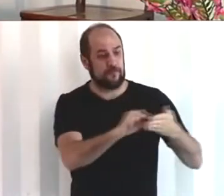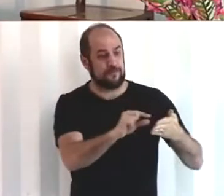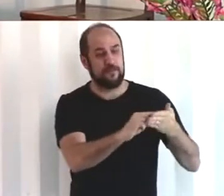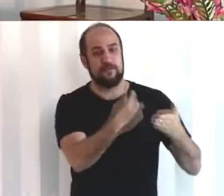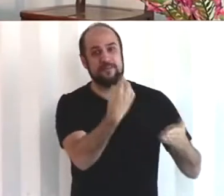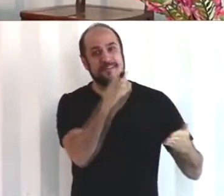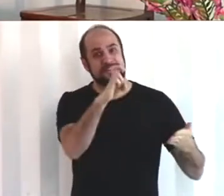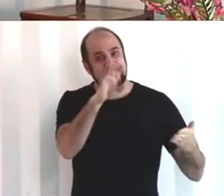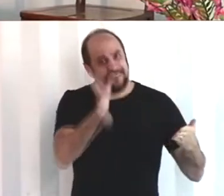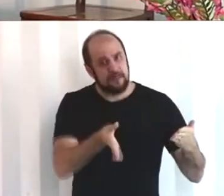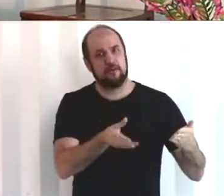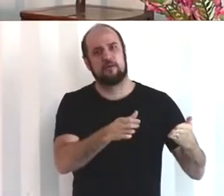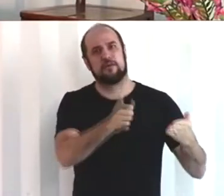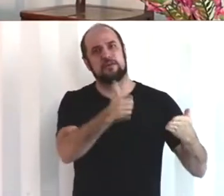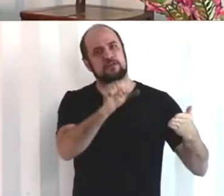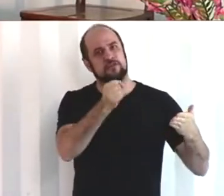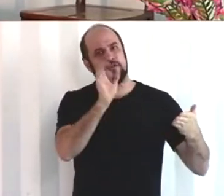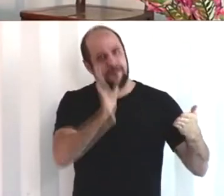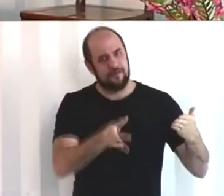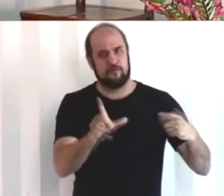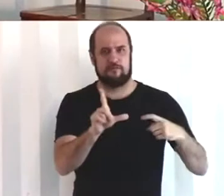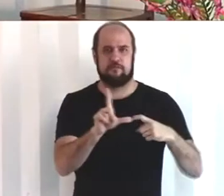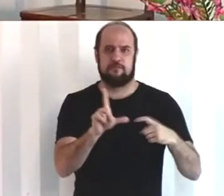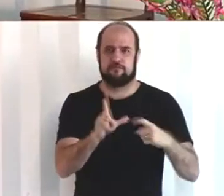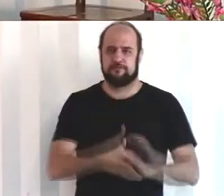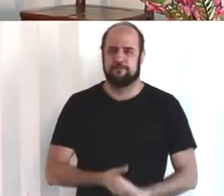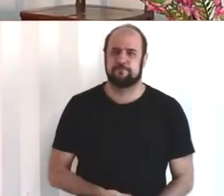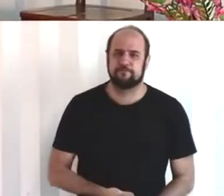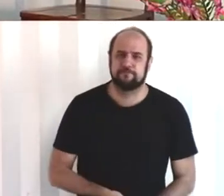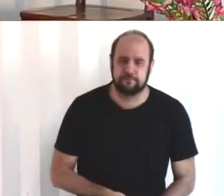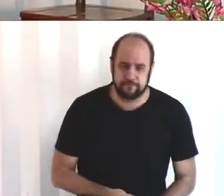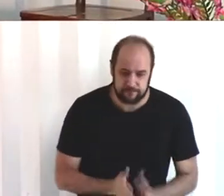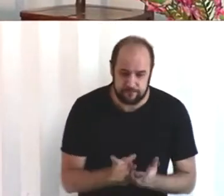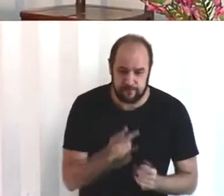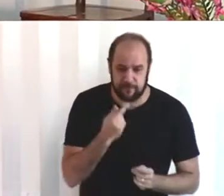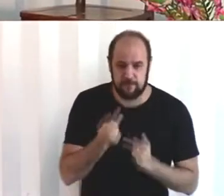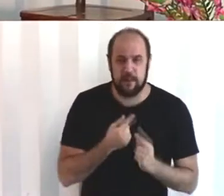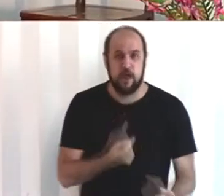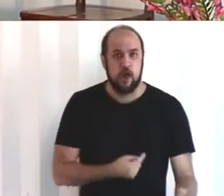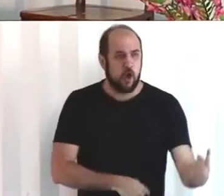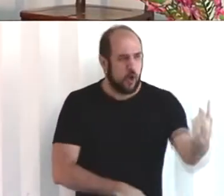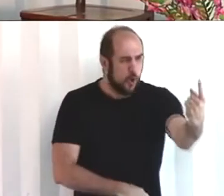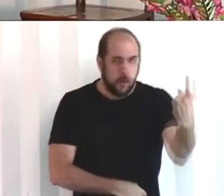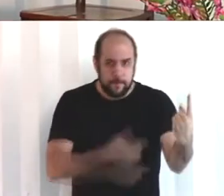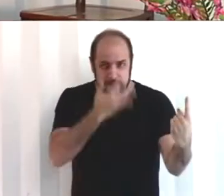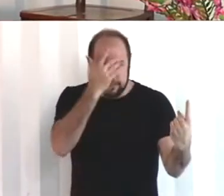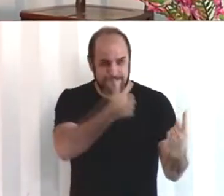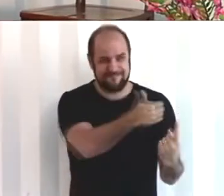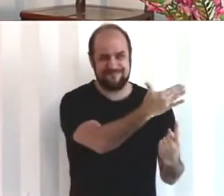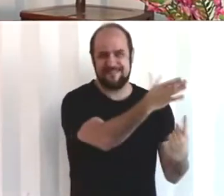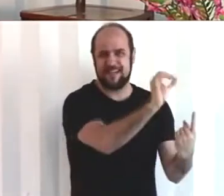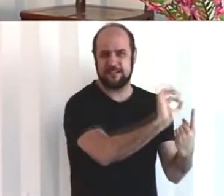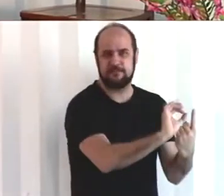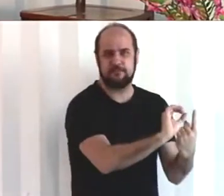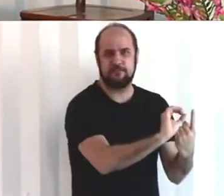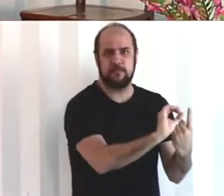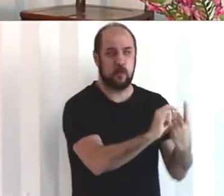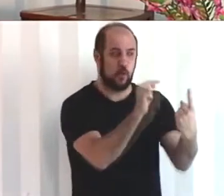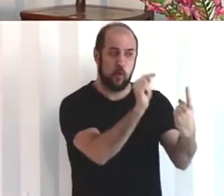e o verso 18. O texto diz: um dos 10, vendo que fora